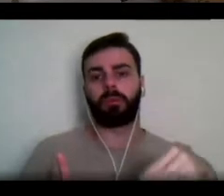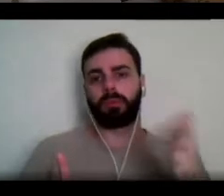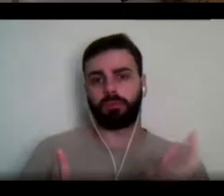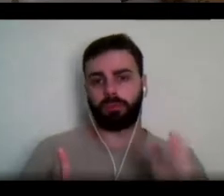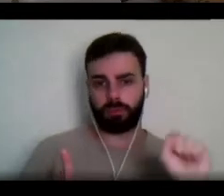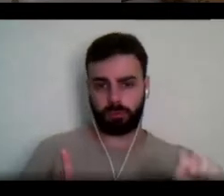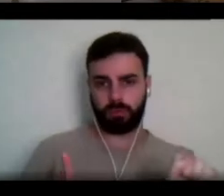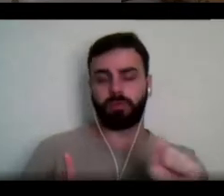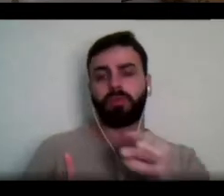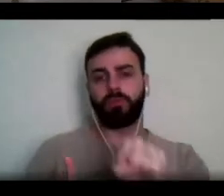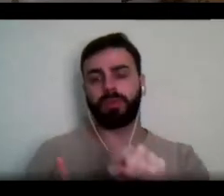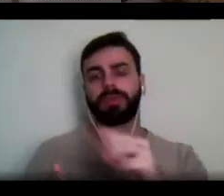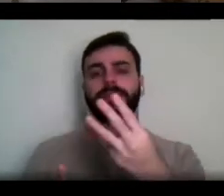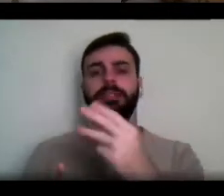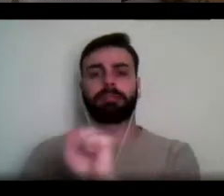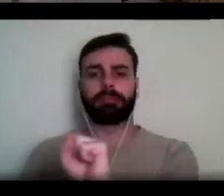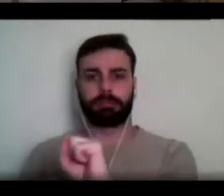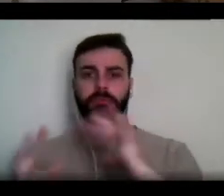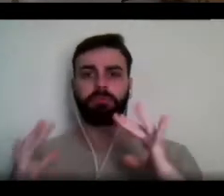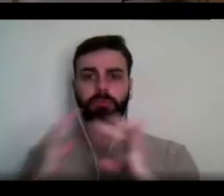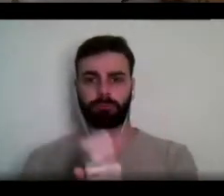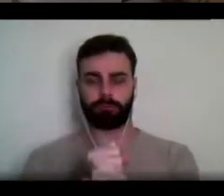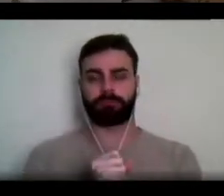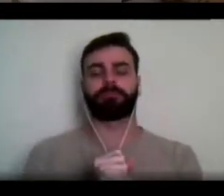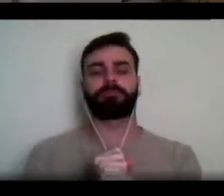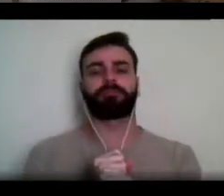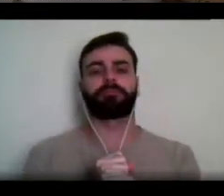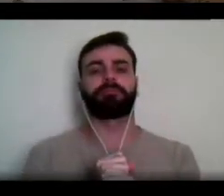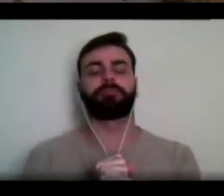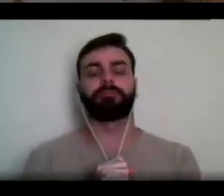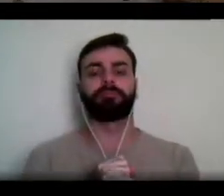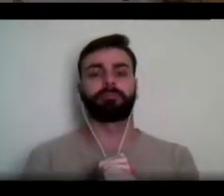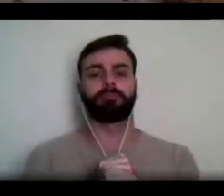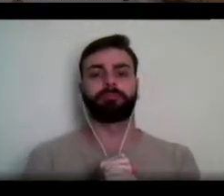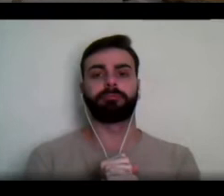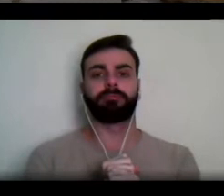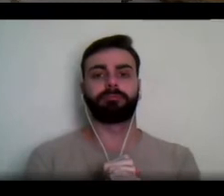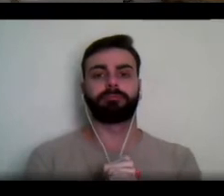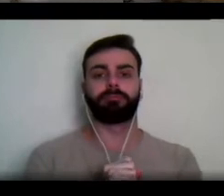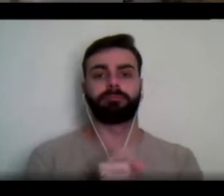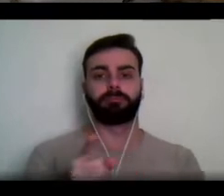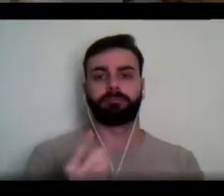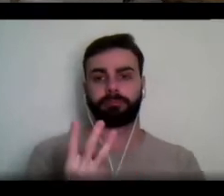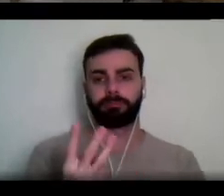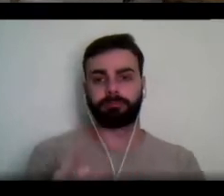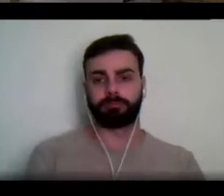1,2 metros por segundo, vezes 3 segundos, que é igual a